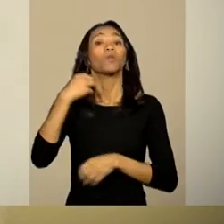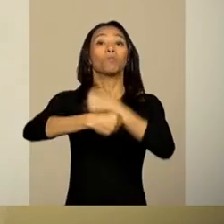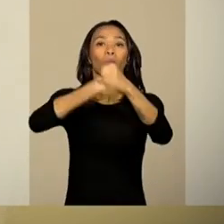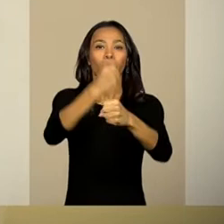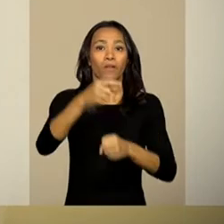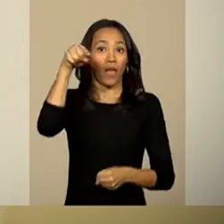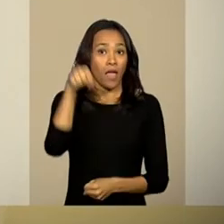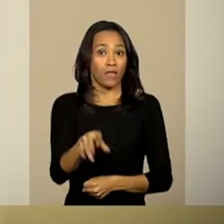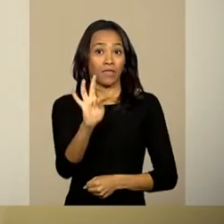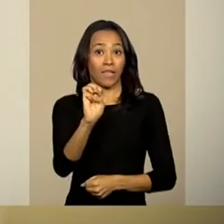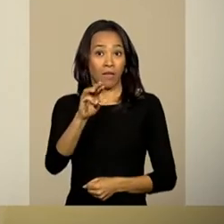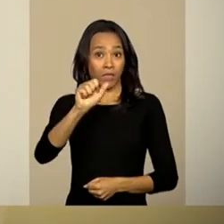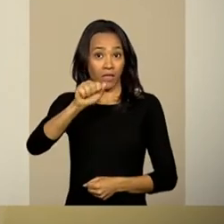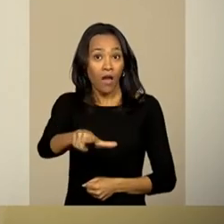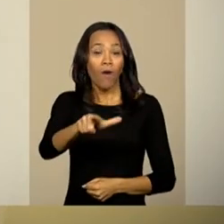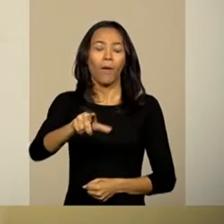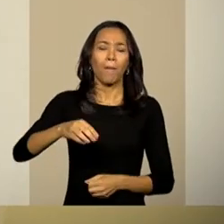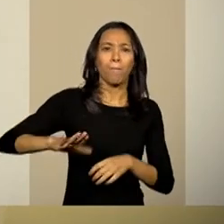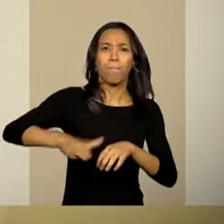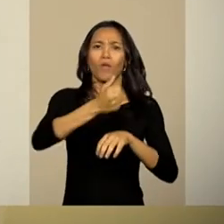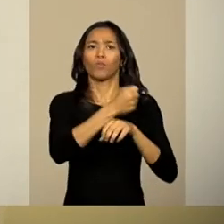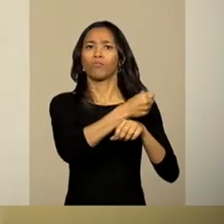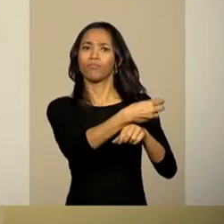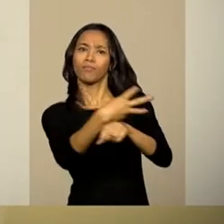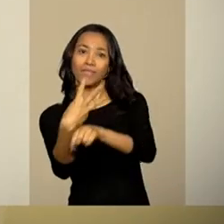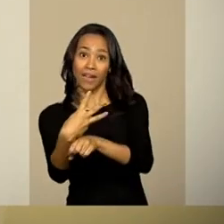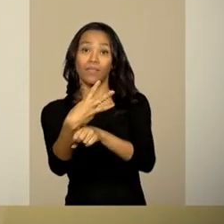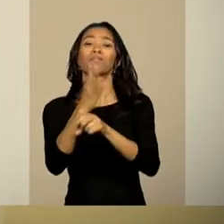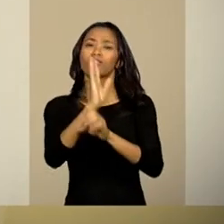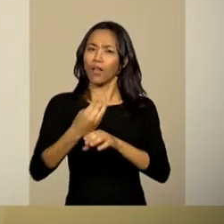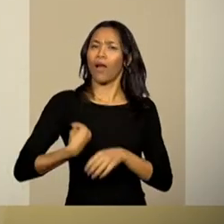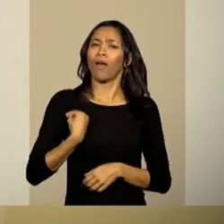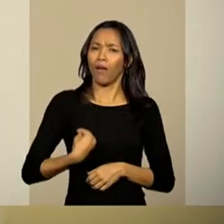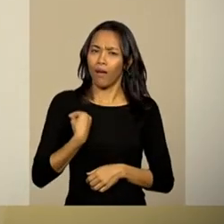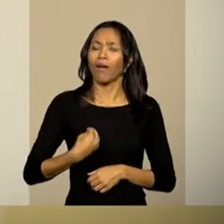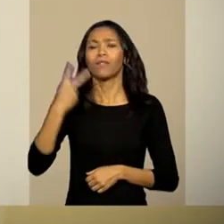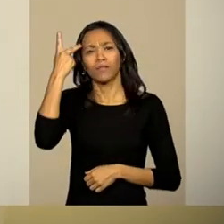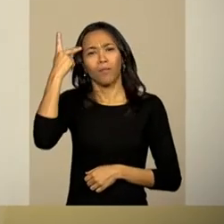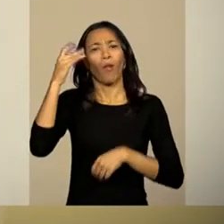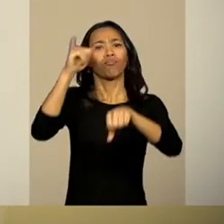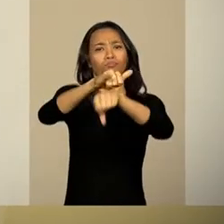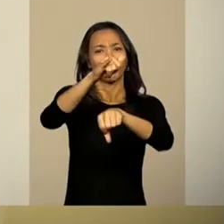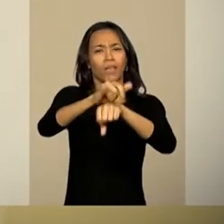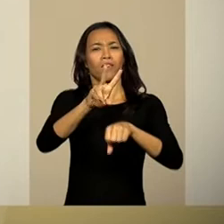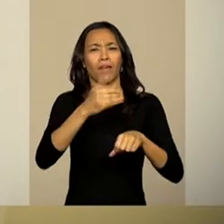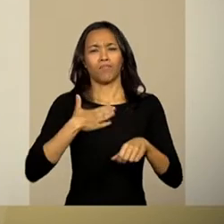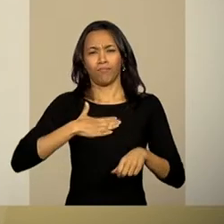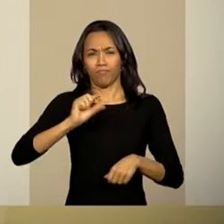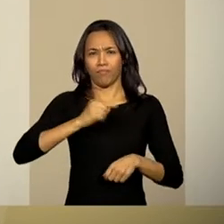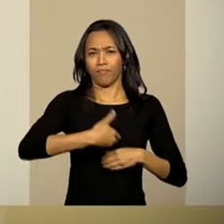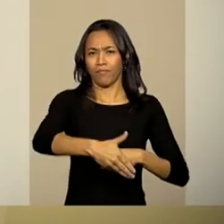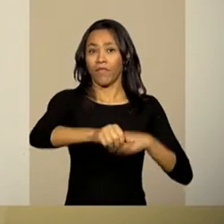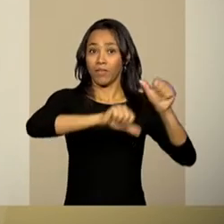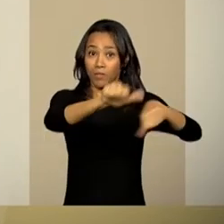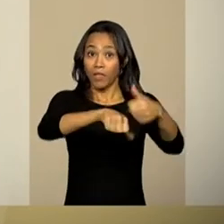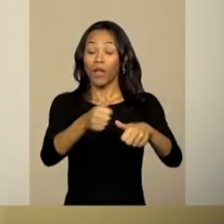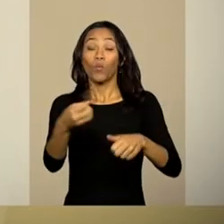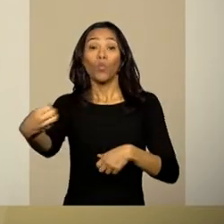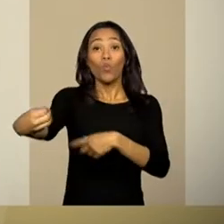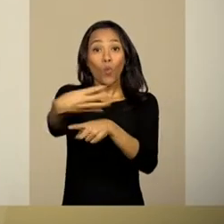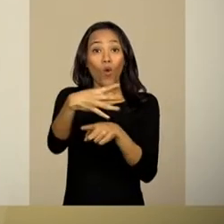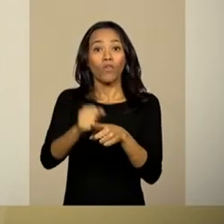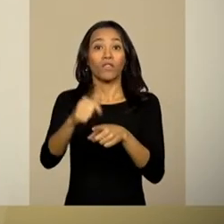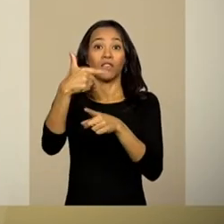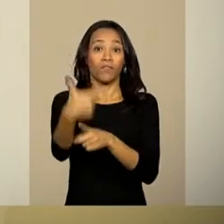Este terminal é maior que os outros três que já operam em Guarulhos e que em breve serão reformados. O novo terminal tem